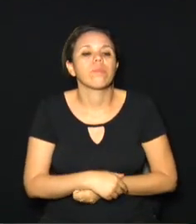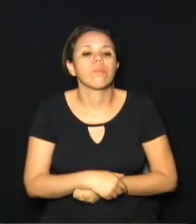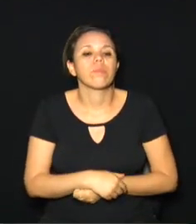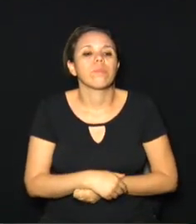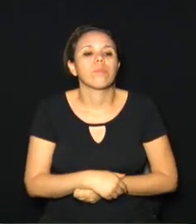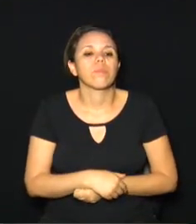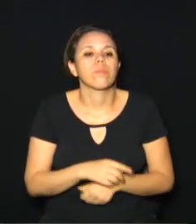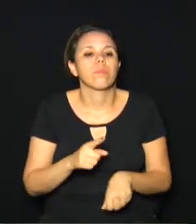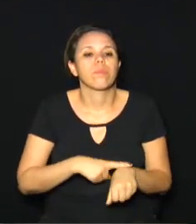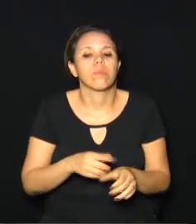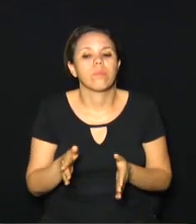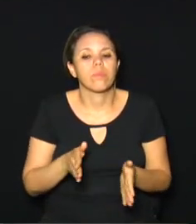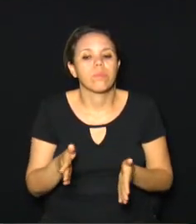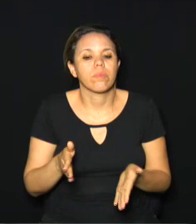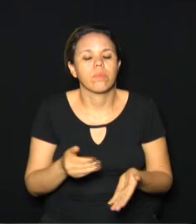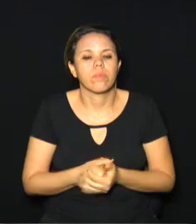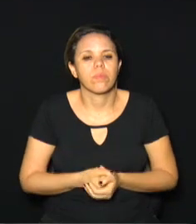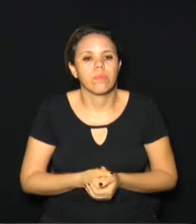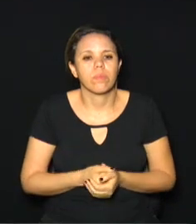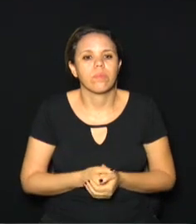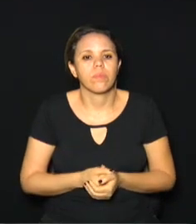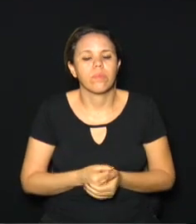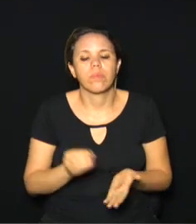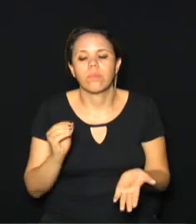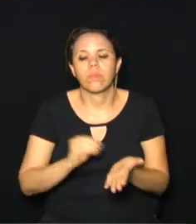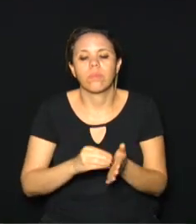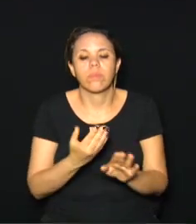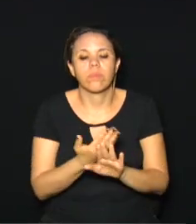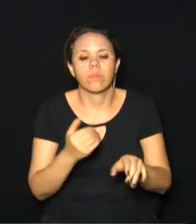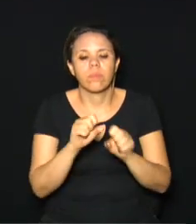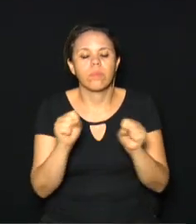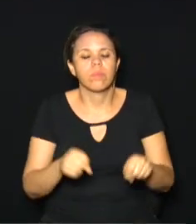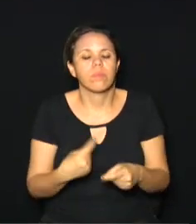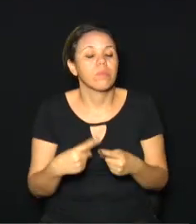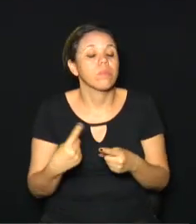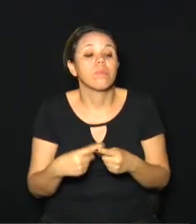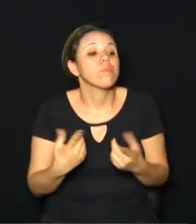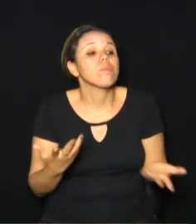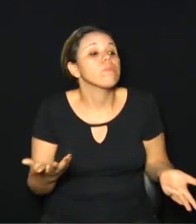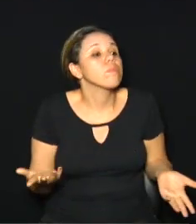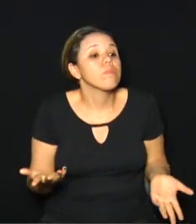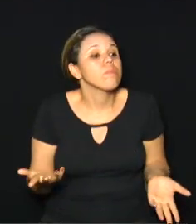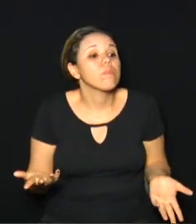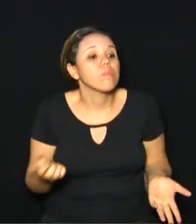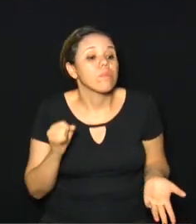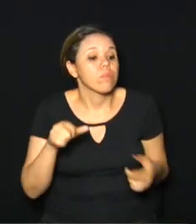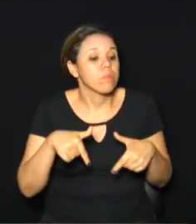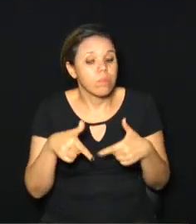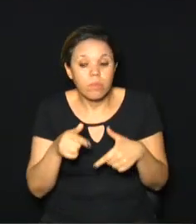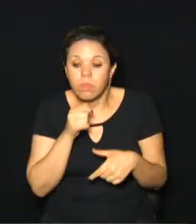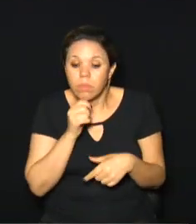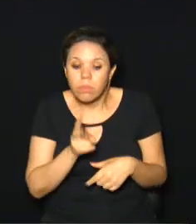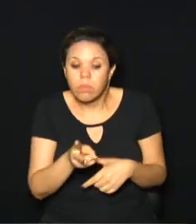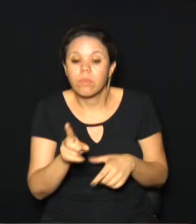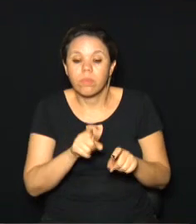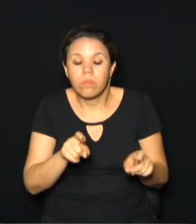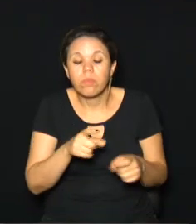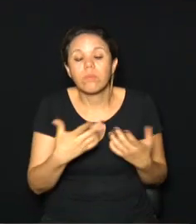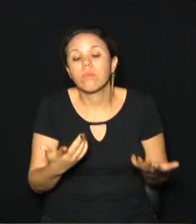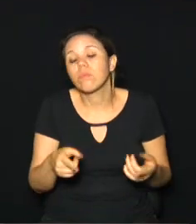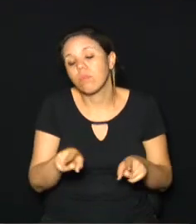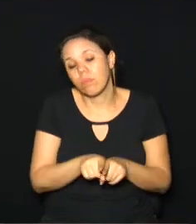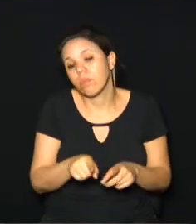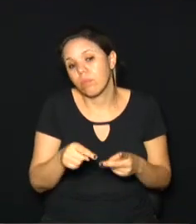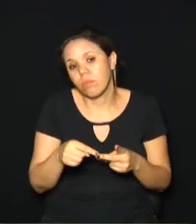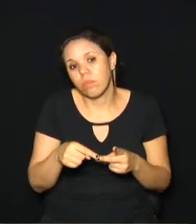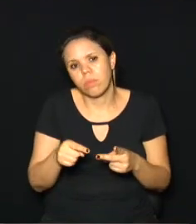do tempo aí, né? Não constar como afastamento, por que está constando como afastamento, se estão trabalhando, e a questão também